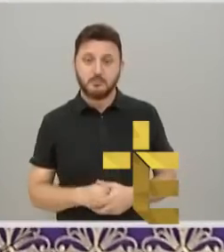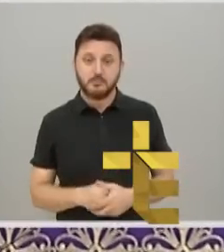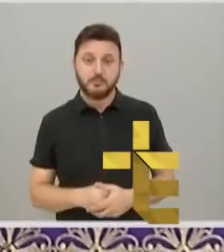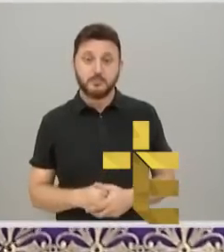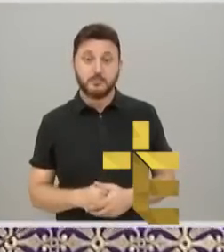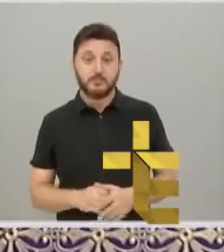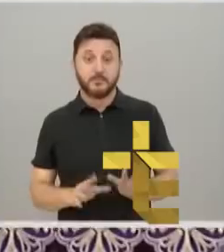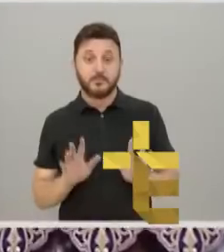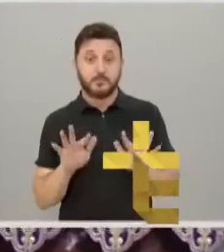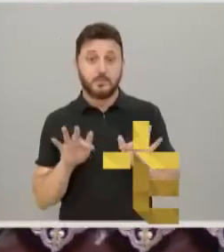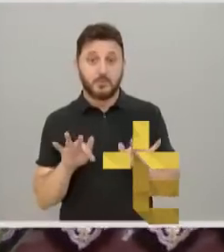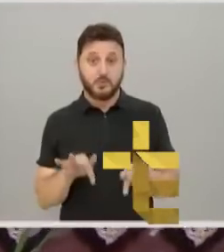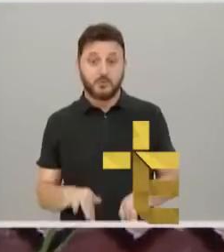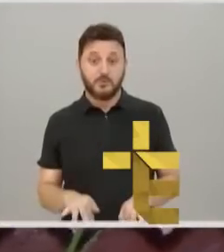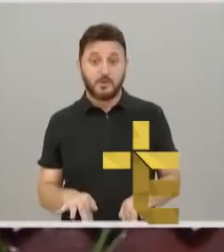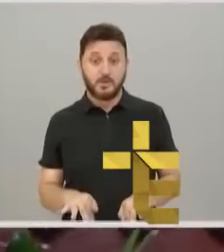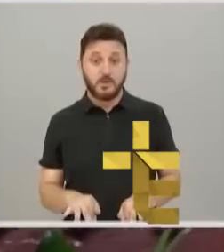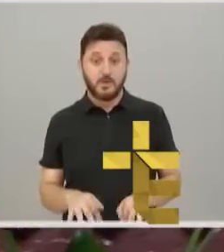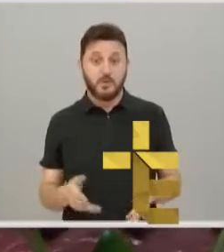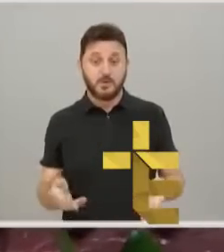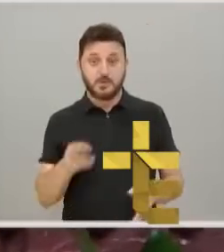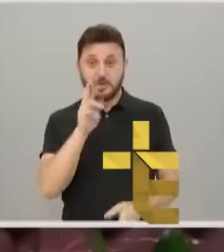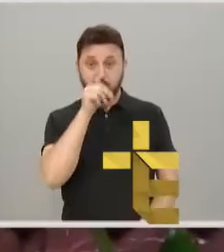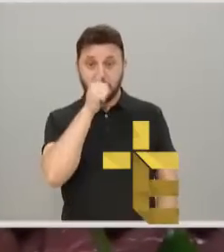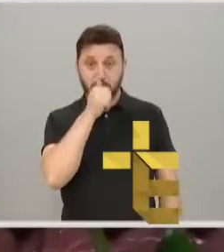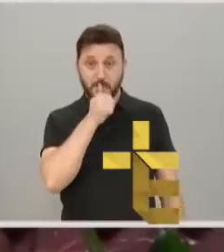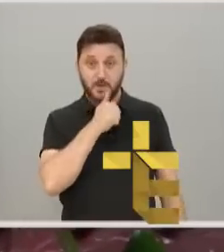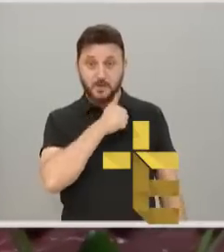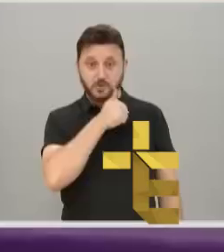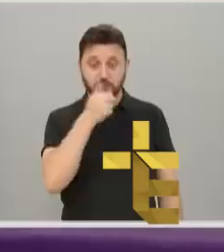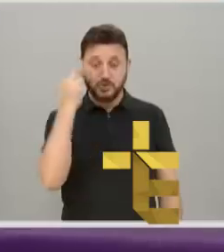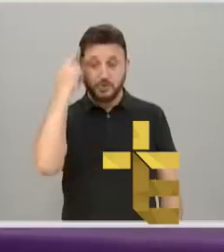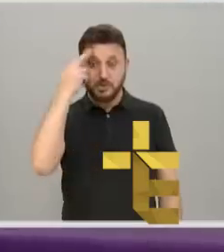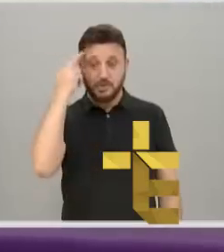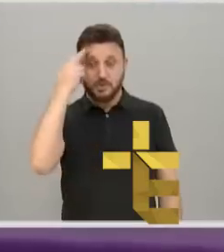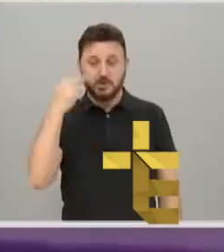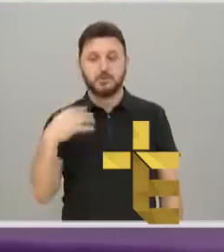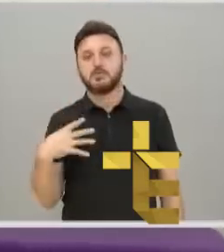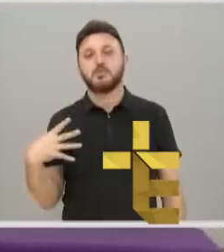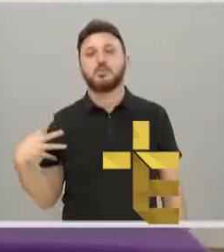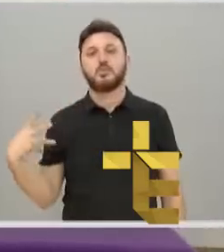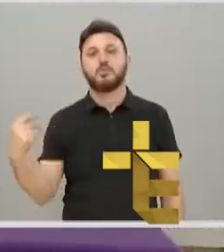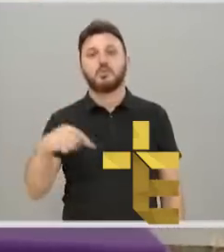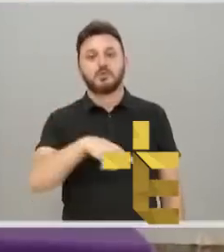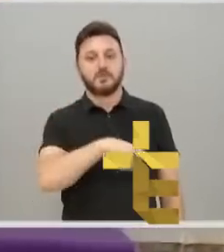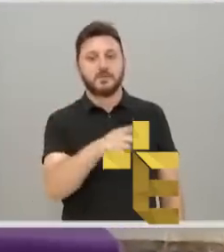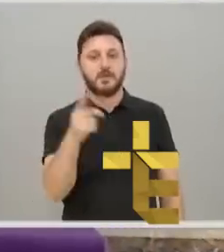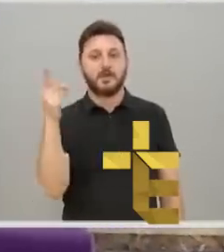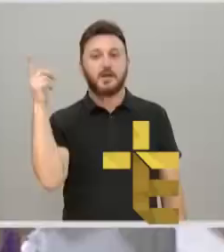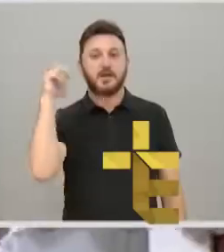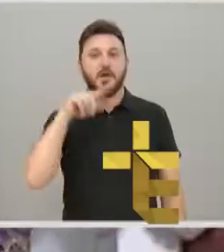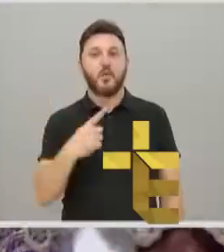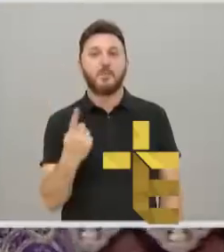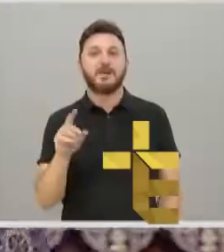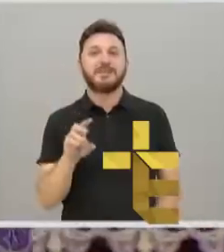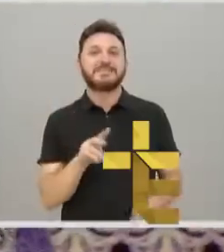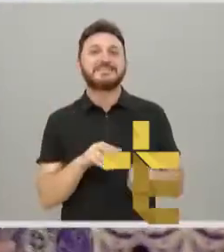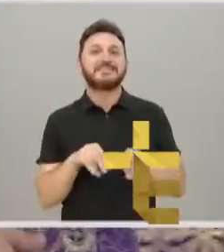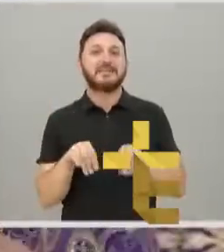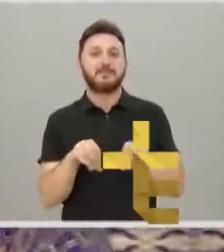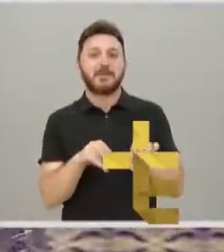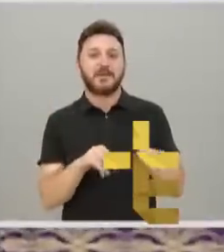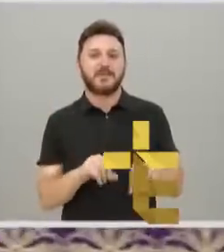No final da edição desse retiro, só quero dizer, todos irão ganhar uma semente, não vou dizer